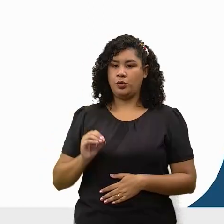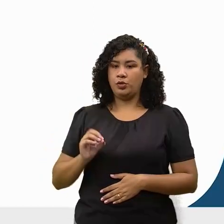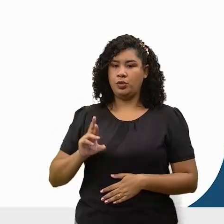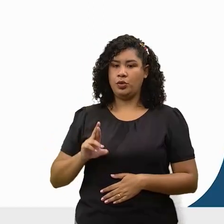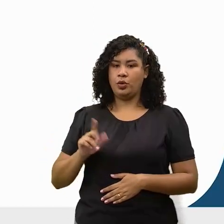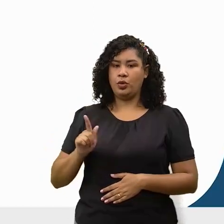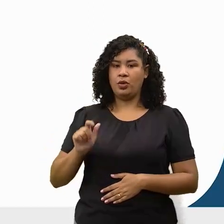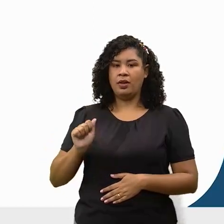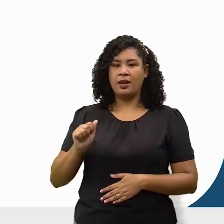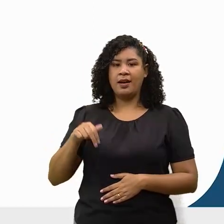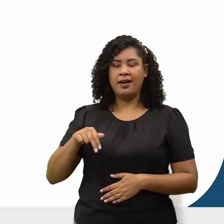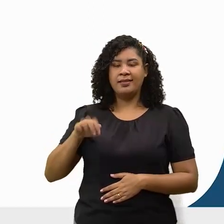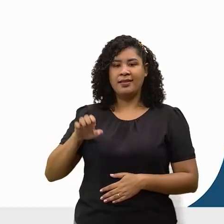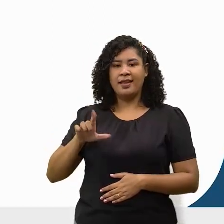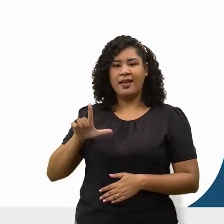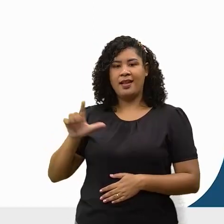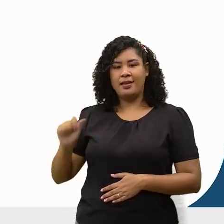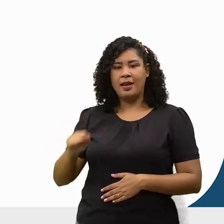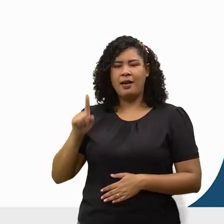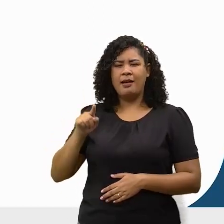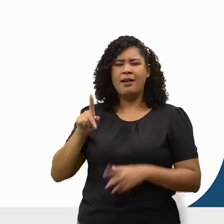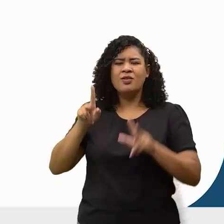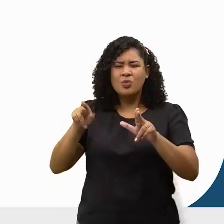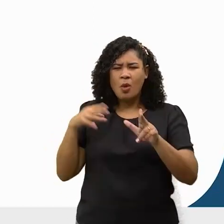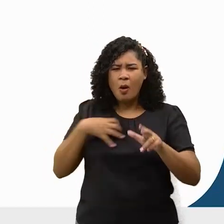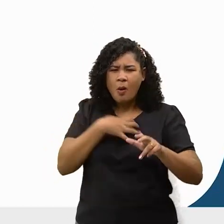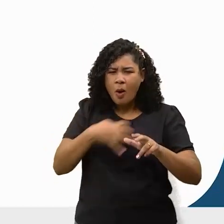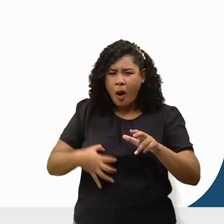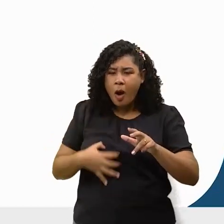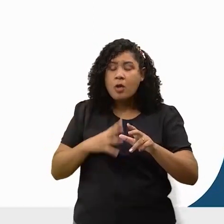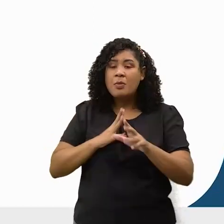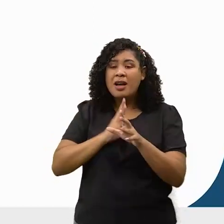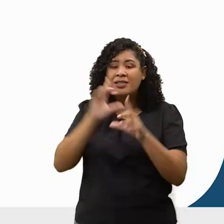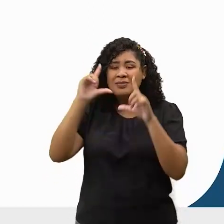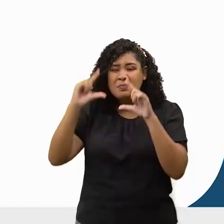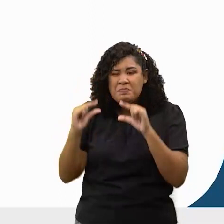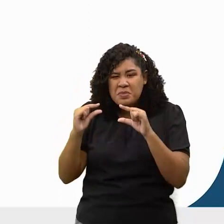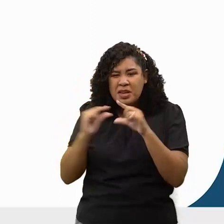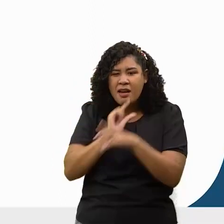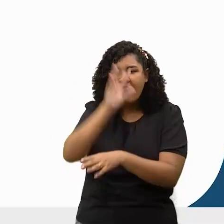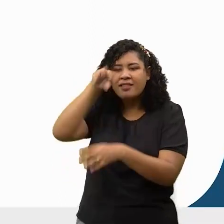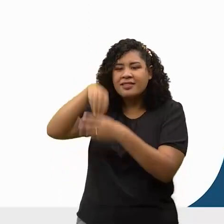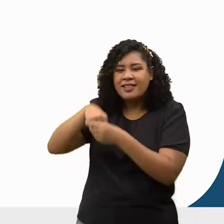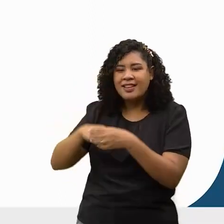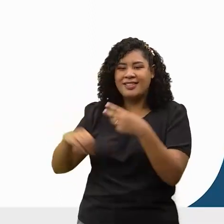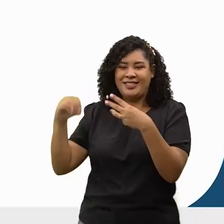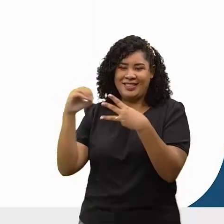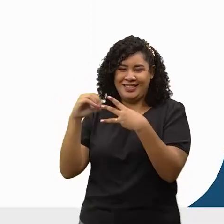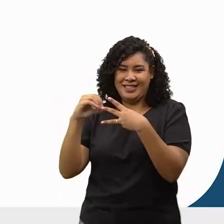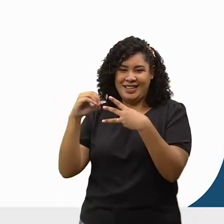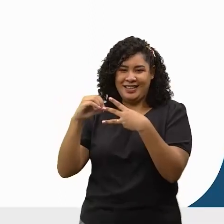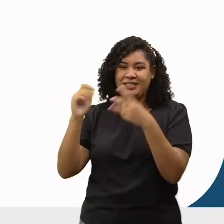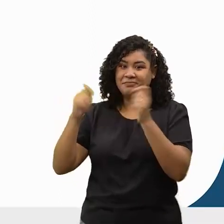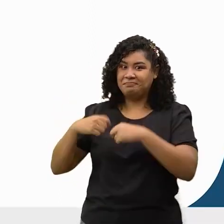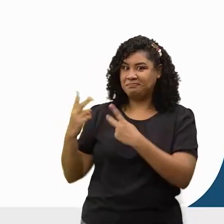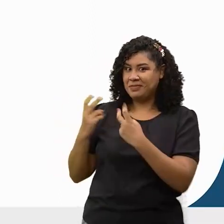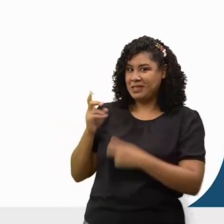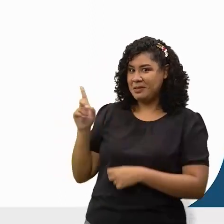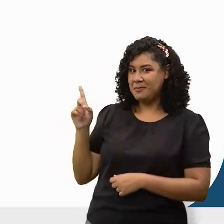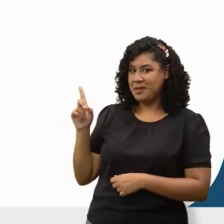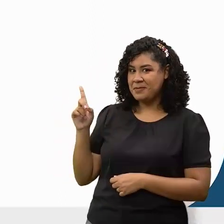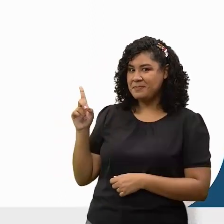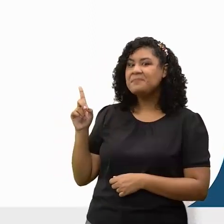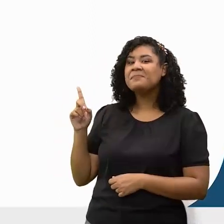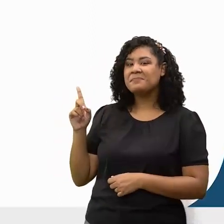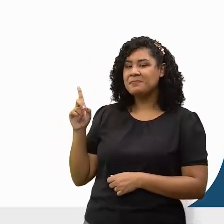são pequenos órgãos que a gente só vai encontrar em células eucarióticas. Voltando